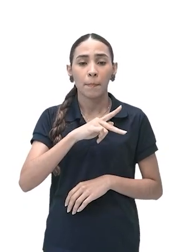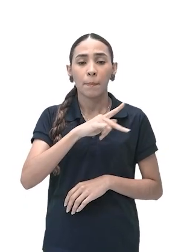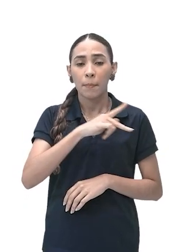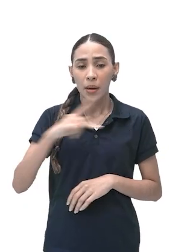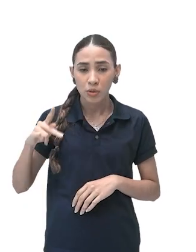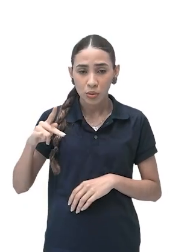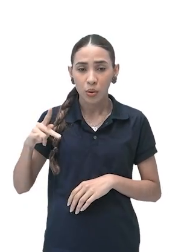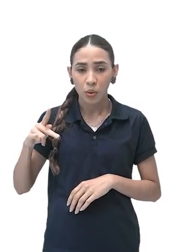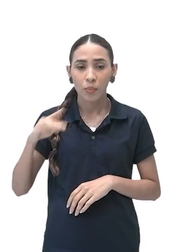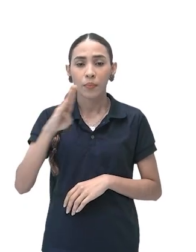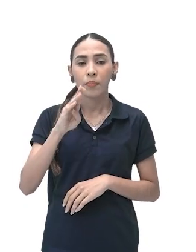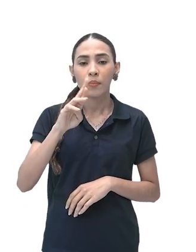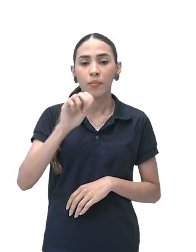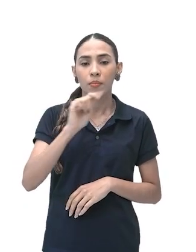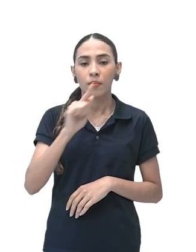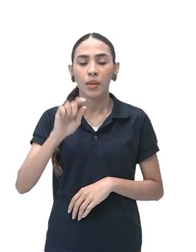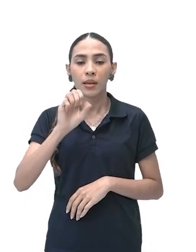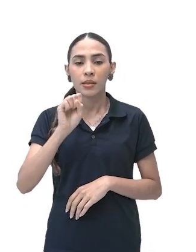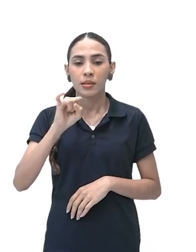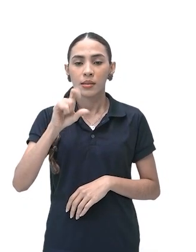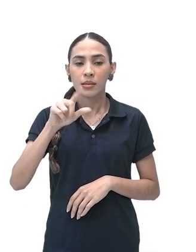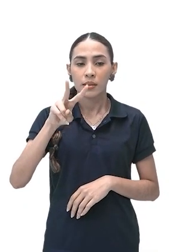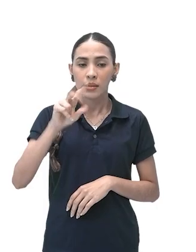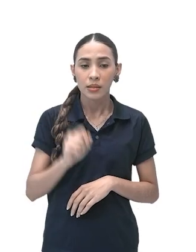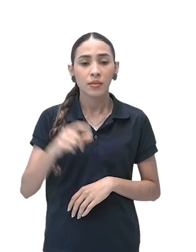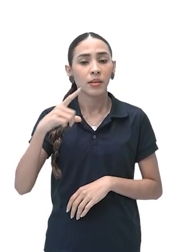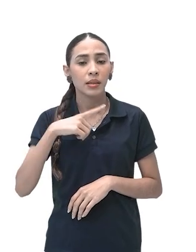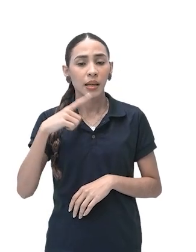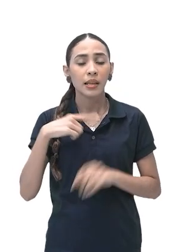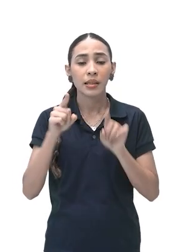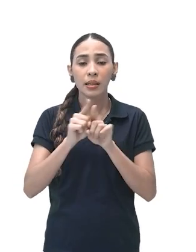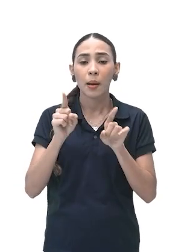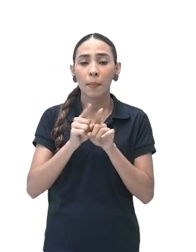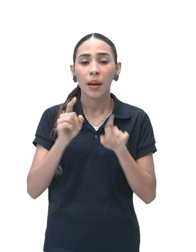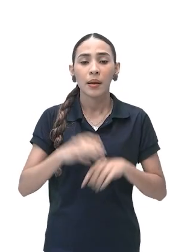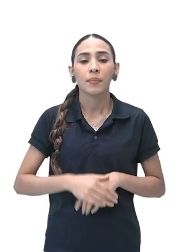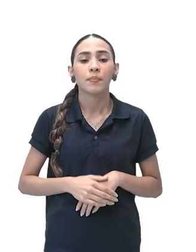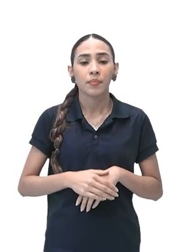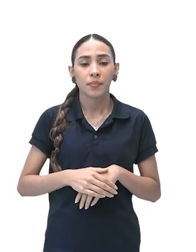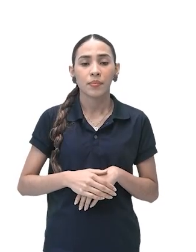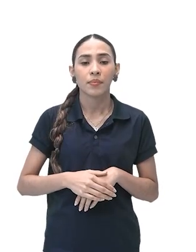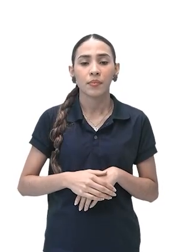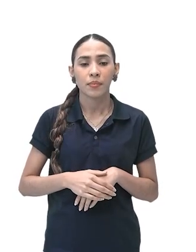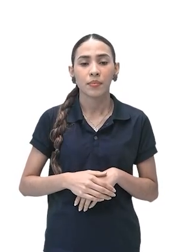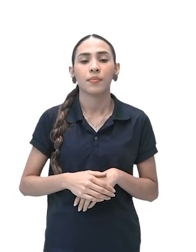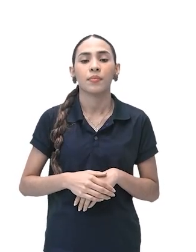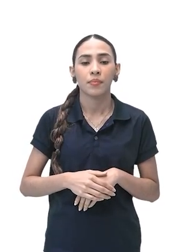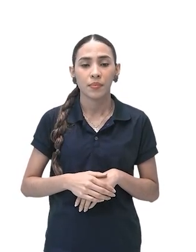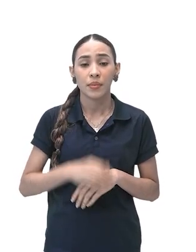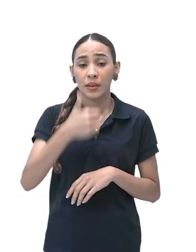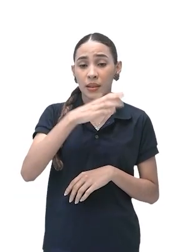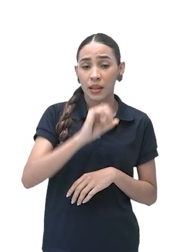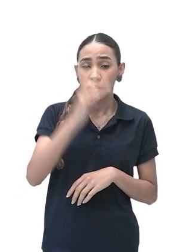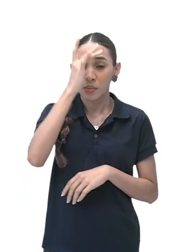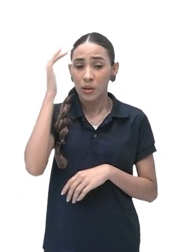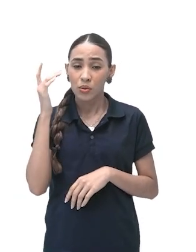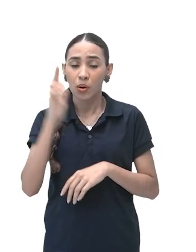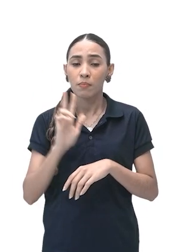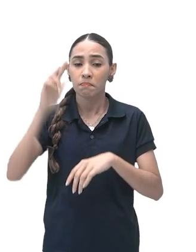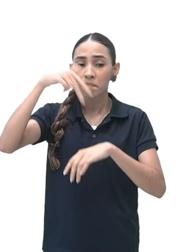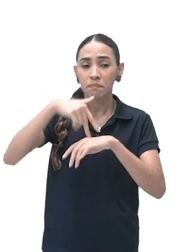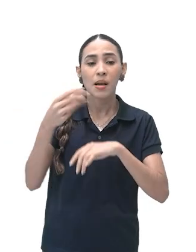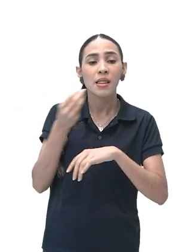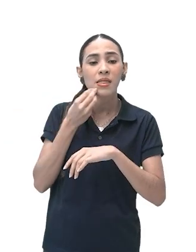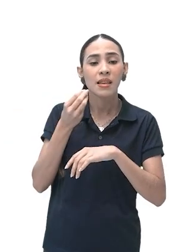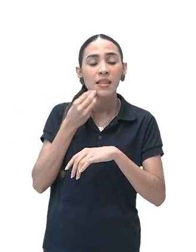Silva. Entre os destaques do evento está o concurso musical. A cada noite, 10 candidatos sobem ao palco para